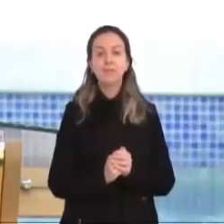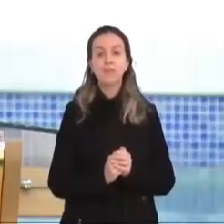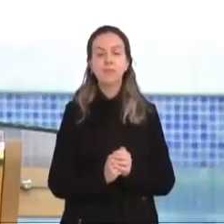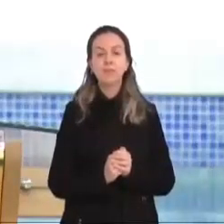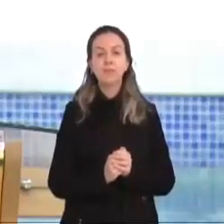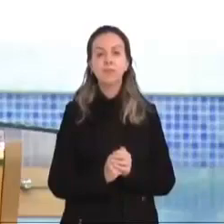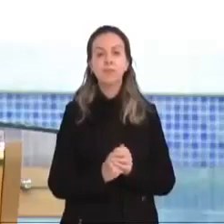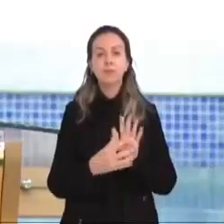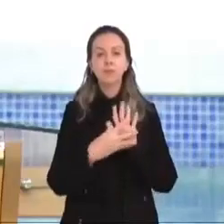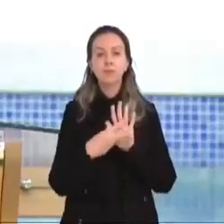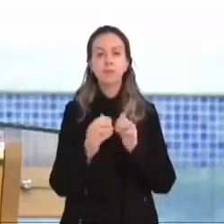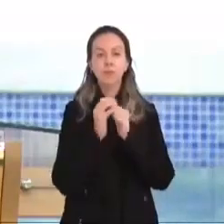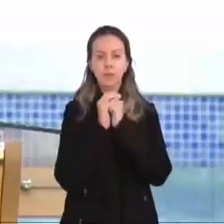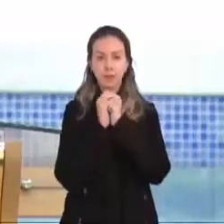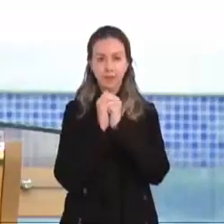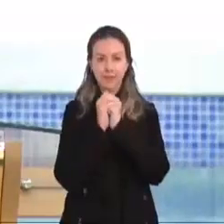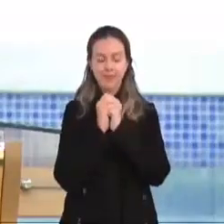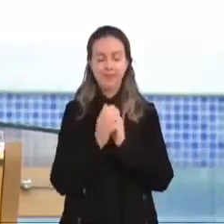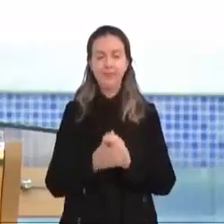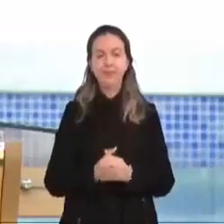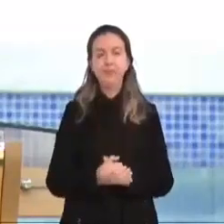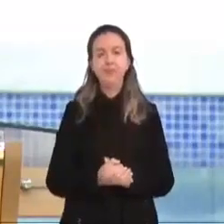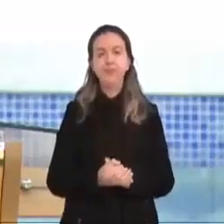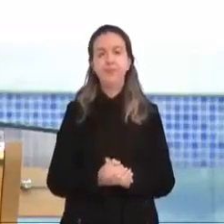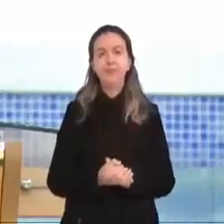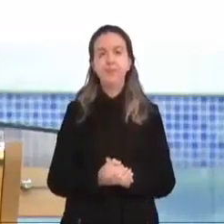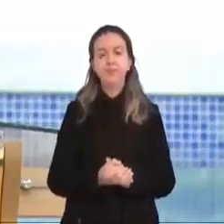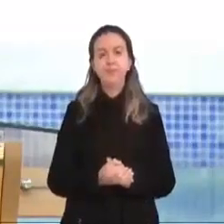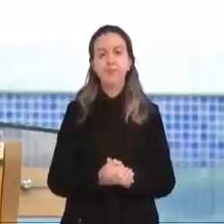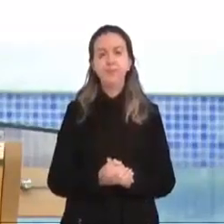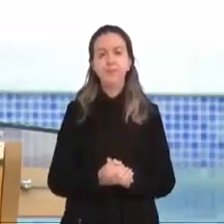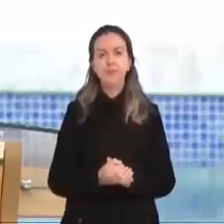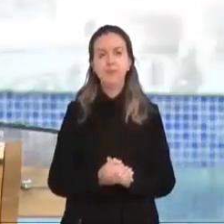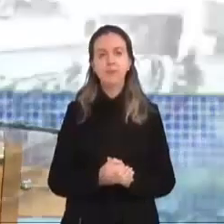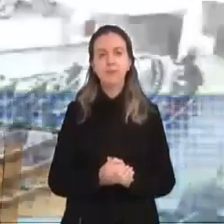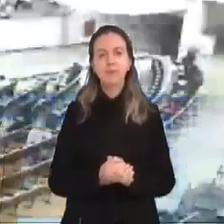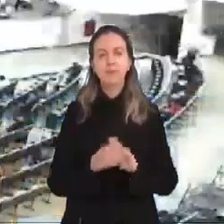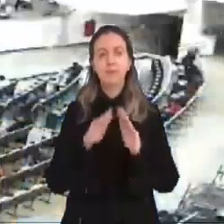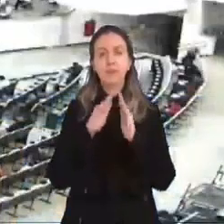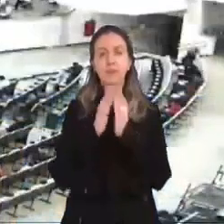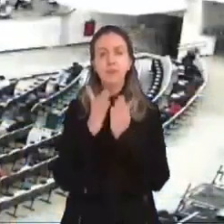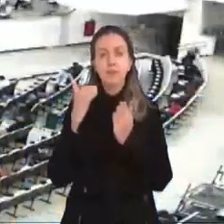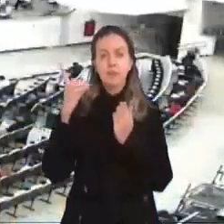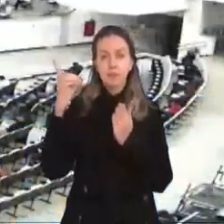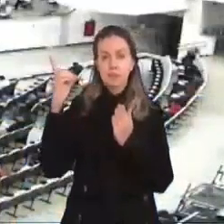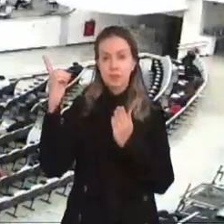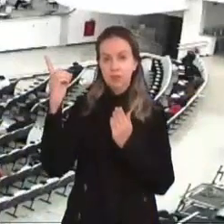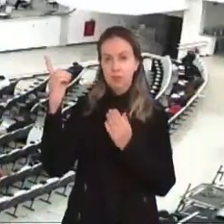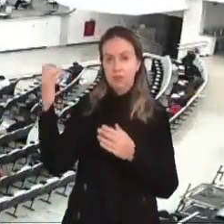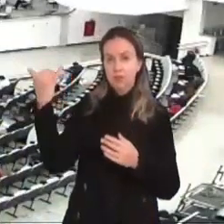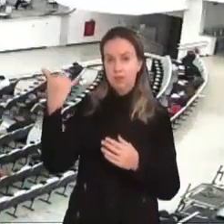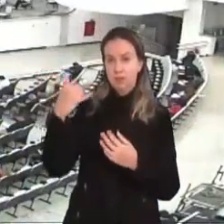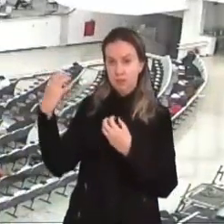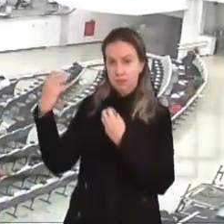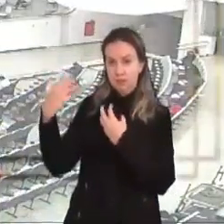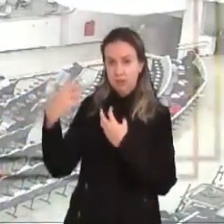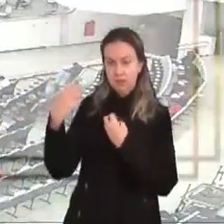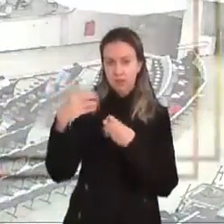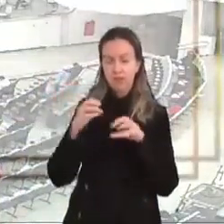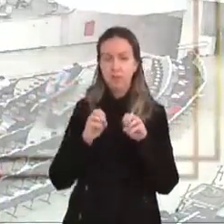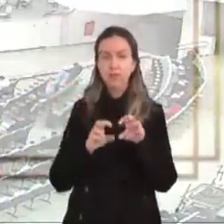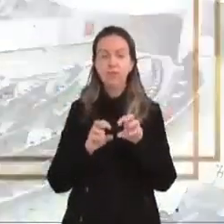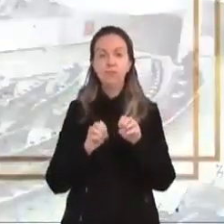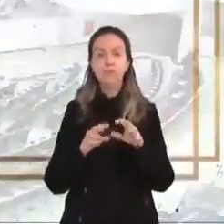manifestem dizendo amém. Amém. A palavra do Senhor nos diz assim, irmãos: e veio